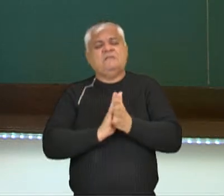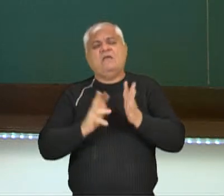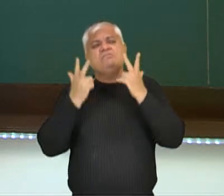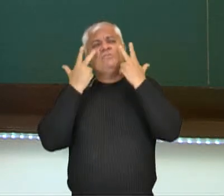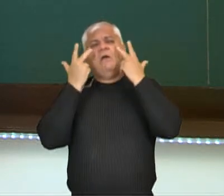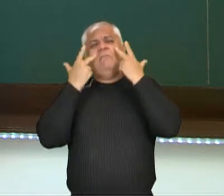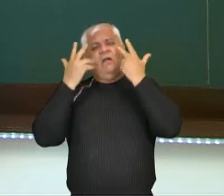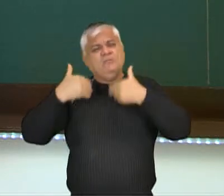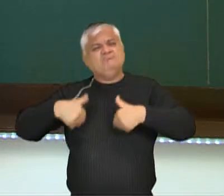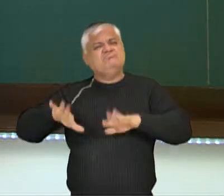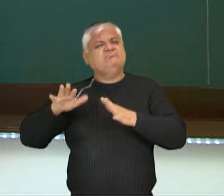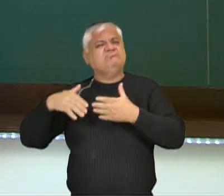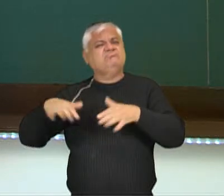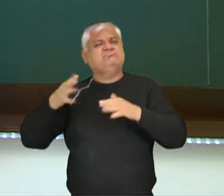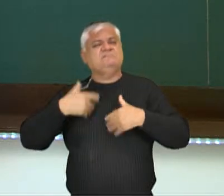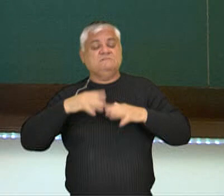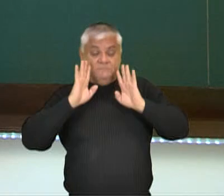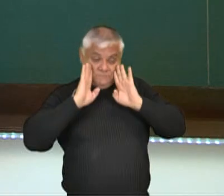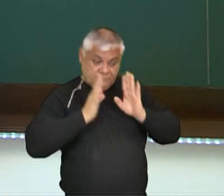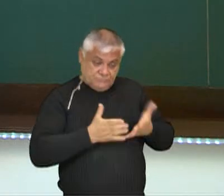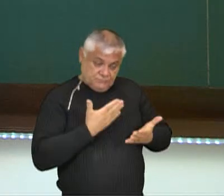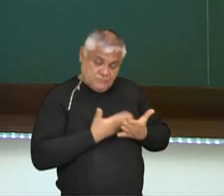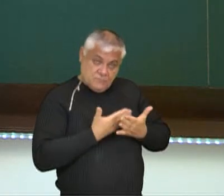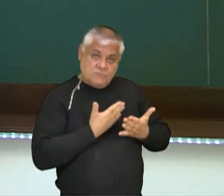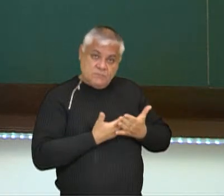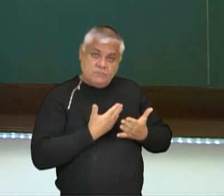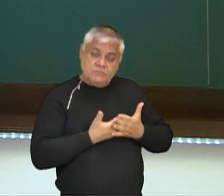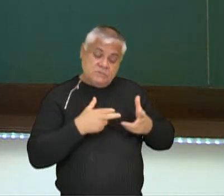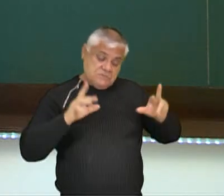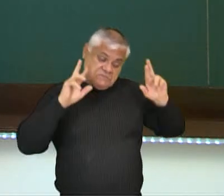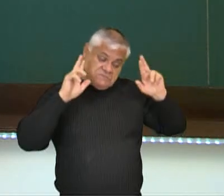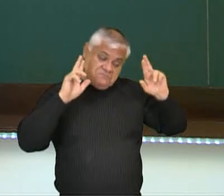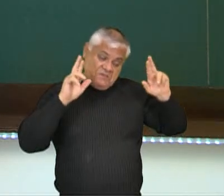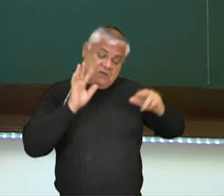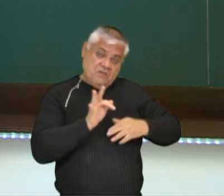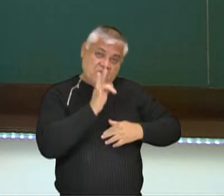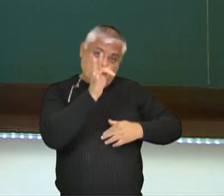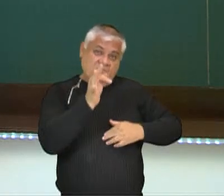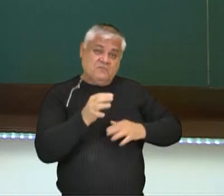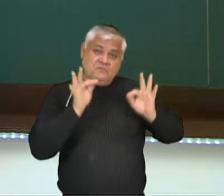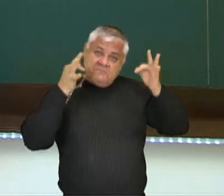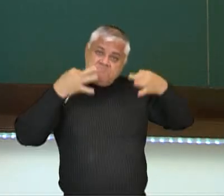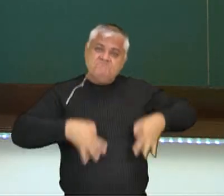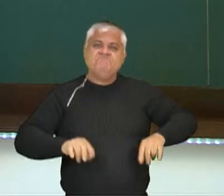fluírem naturalmente, vai se concentrar nos estudos, esperando que tudo dê certo no final.